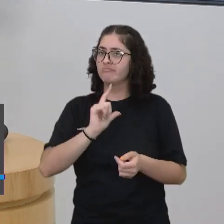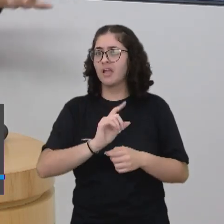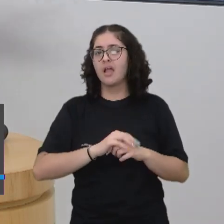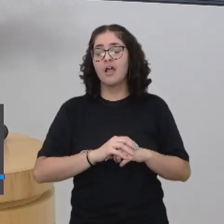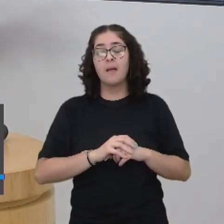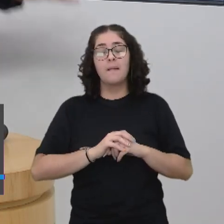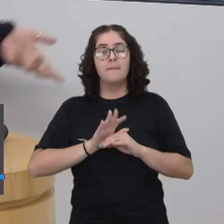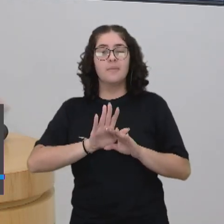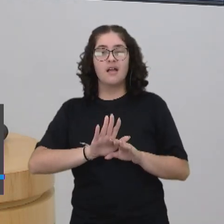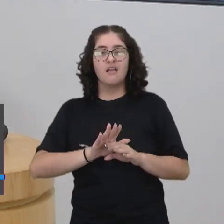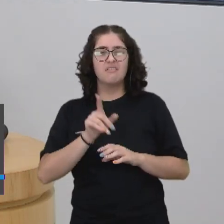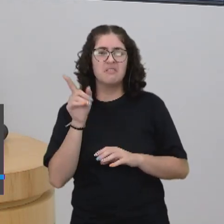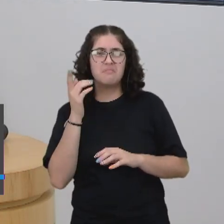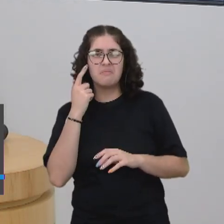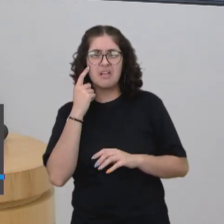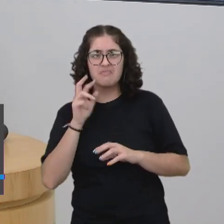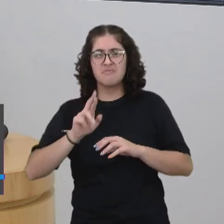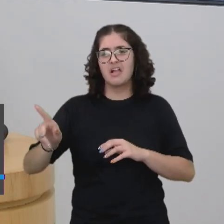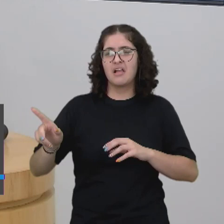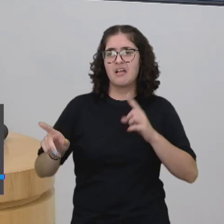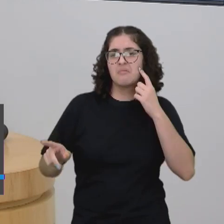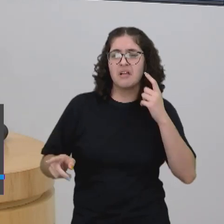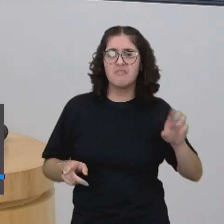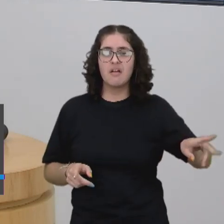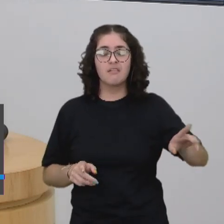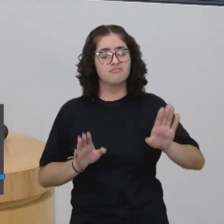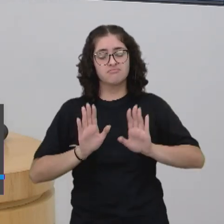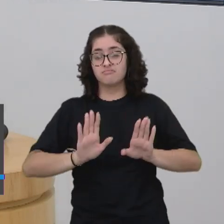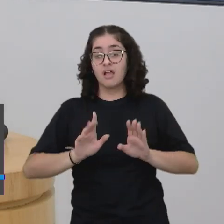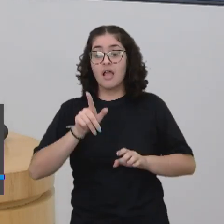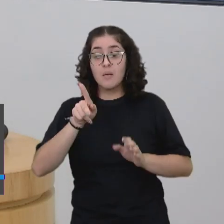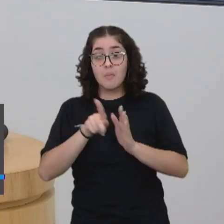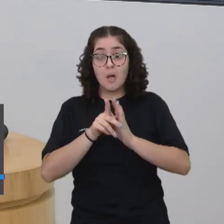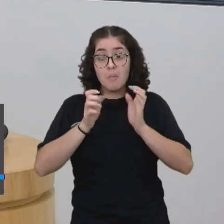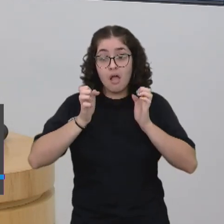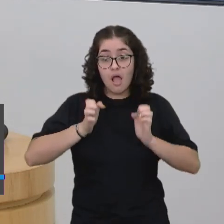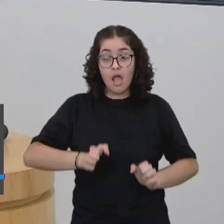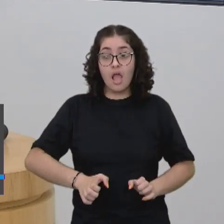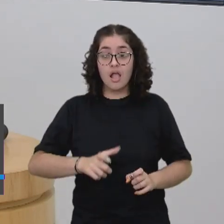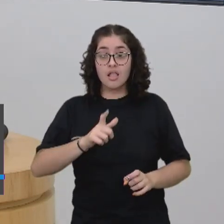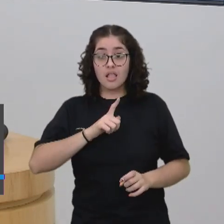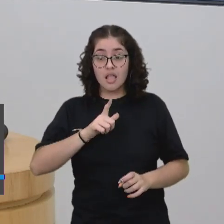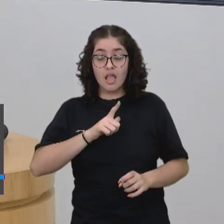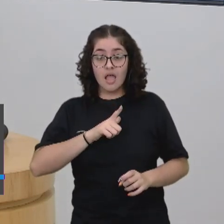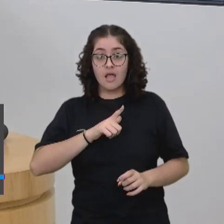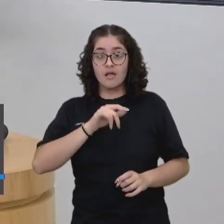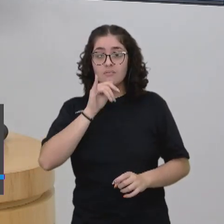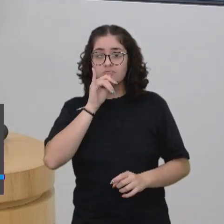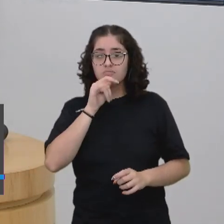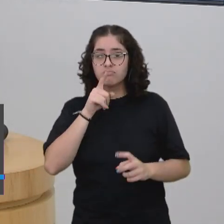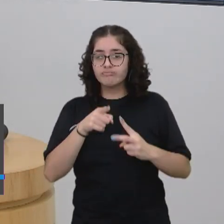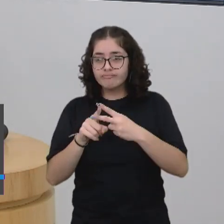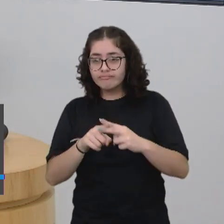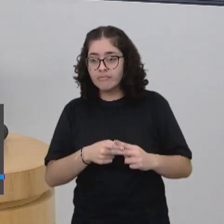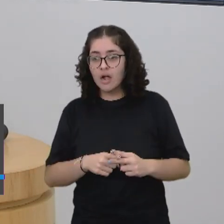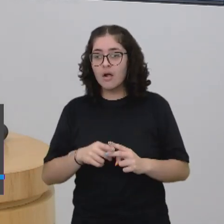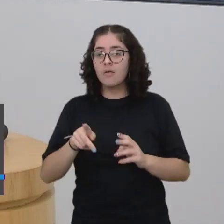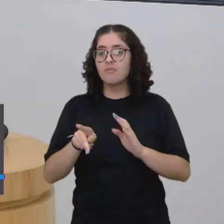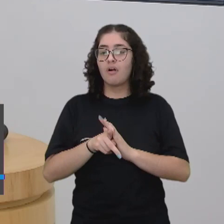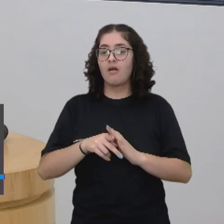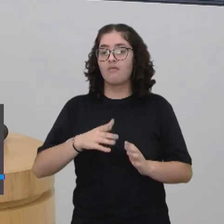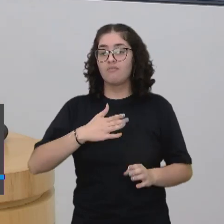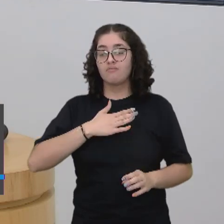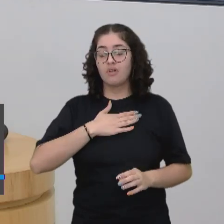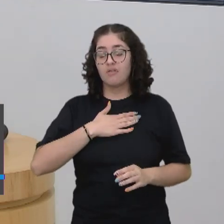mas e fulano pensa de outra? Obviamente. A ética, ela estabelece as nossas funções e quais são os nossos